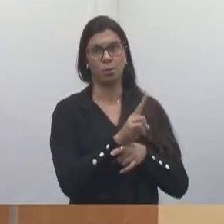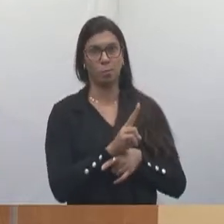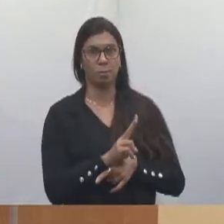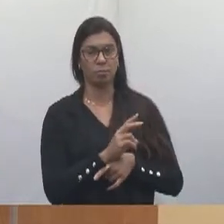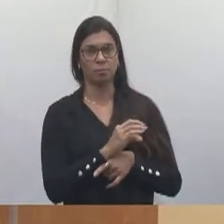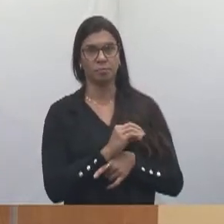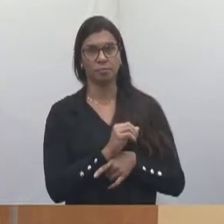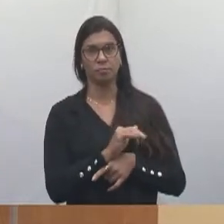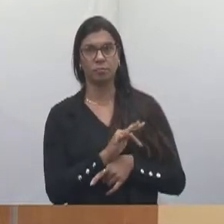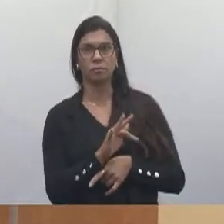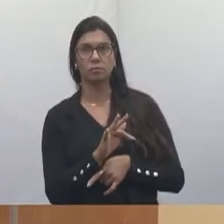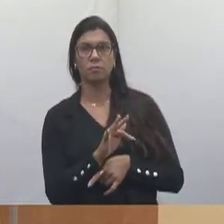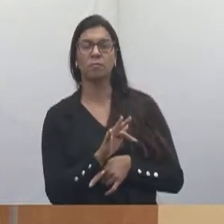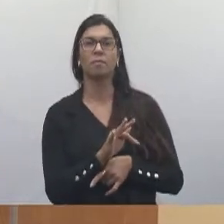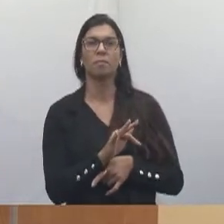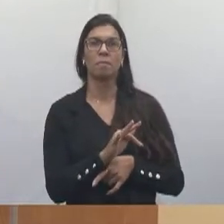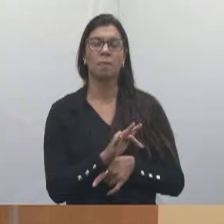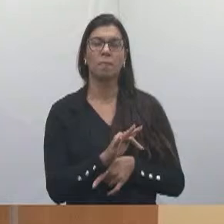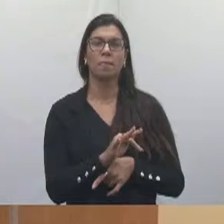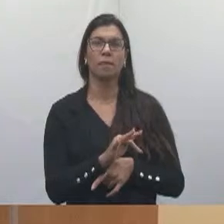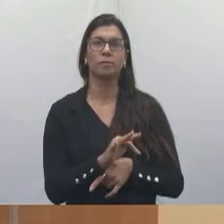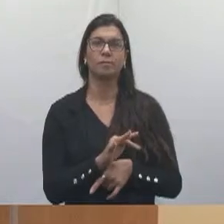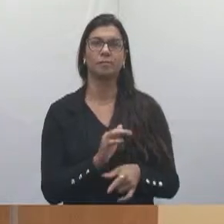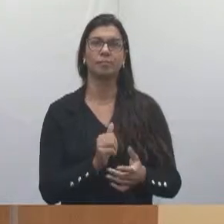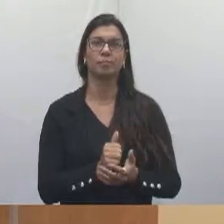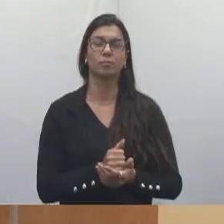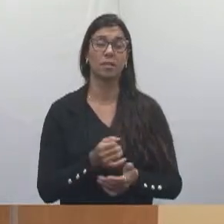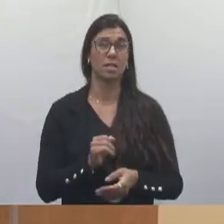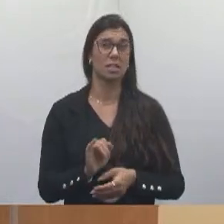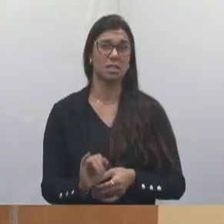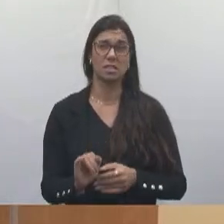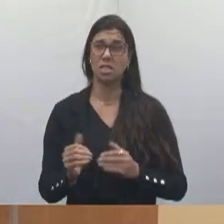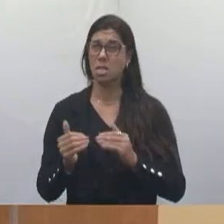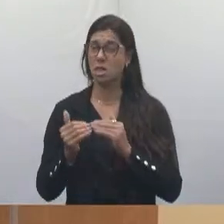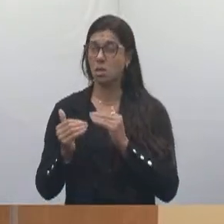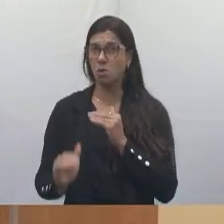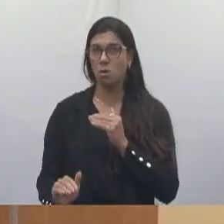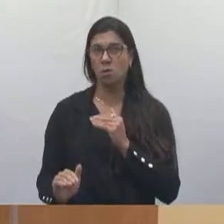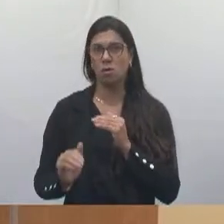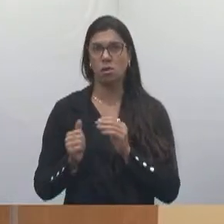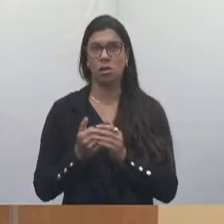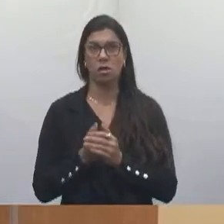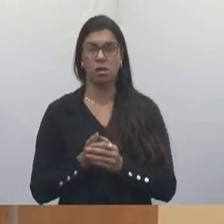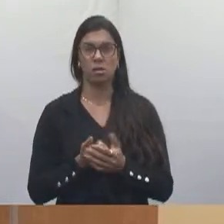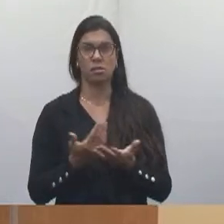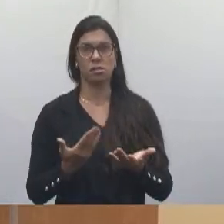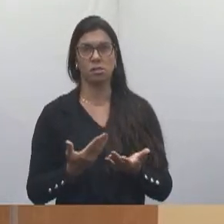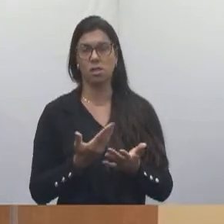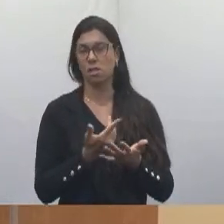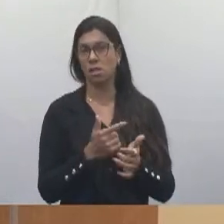favor desse dinheiro, do CAF, não teria a